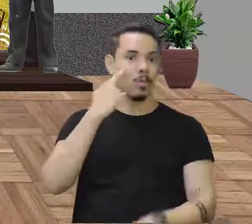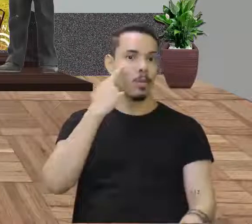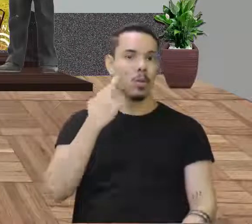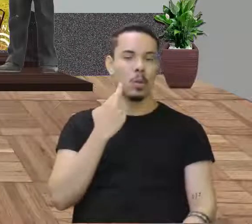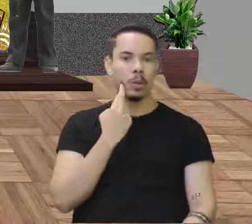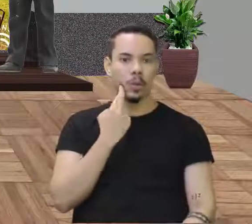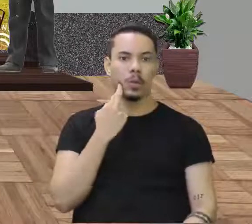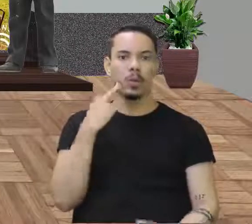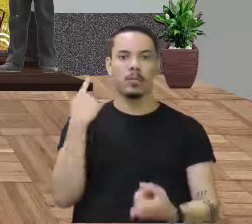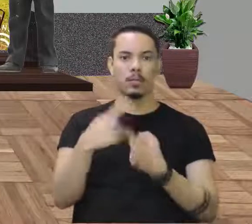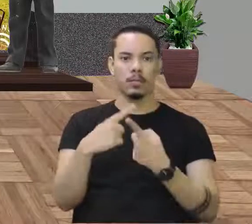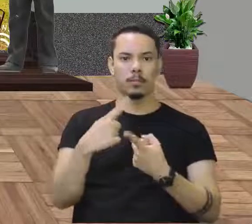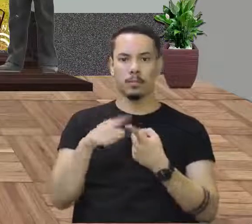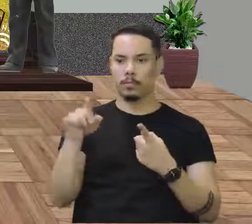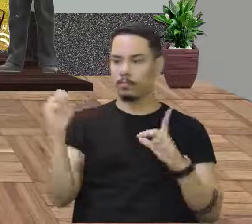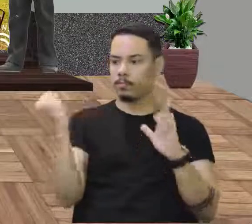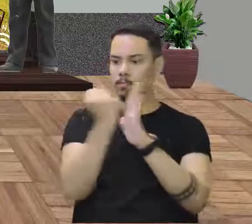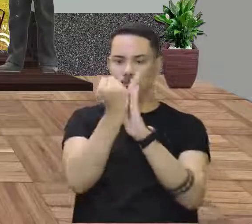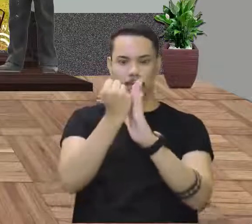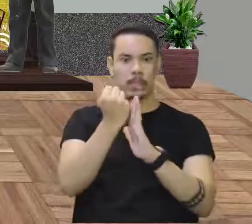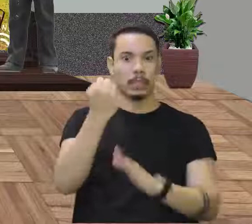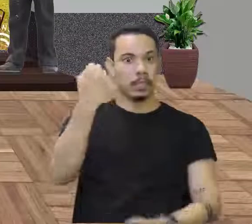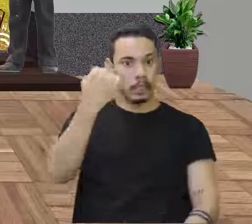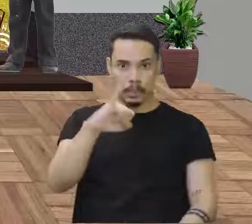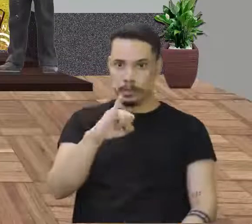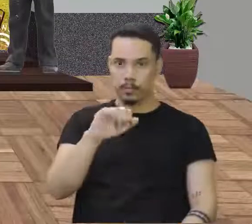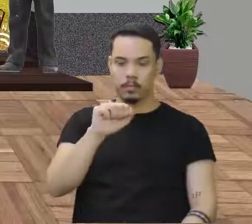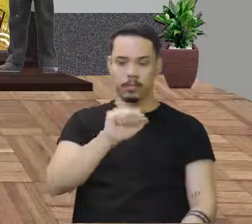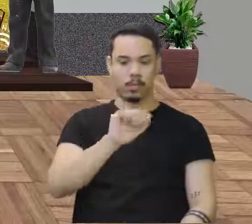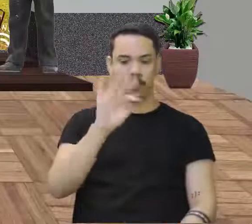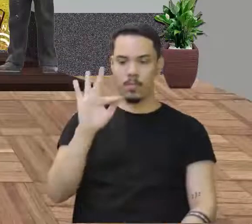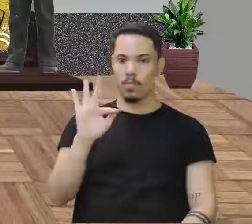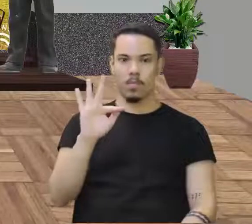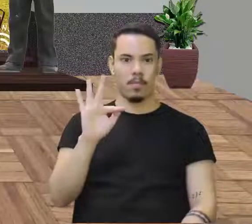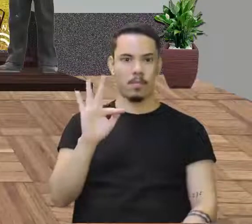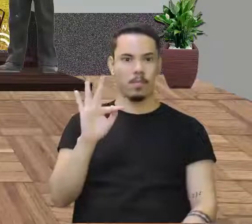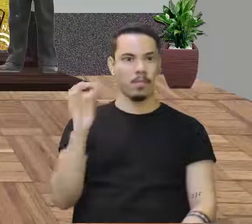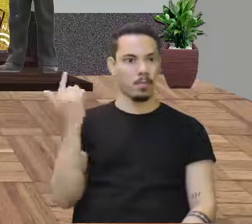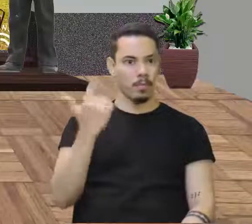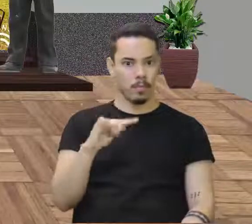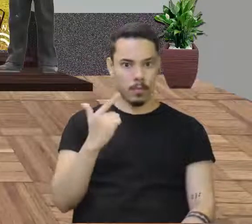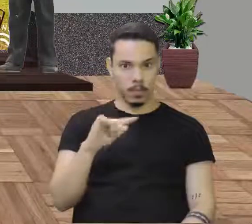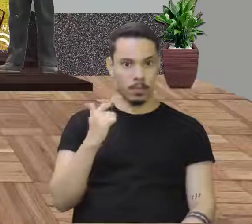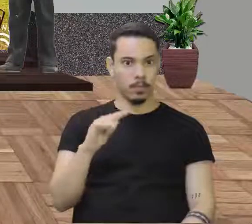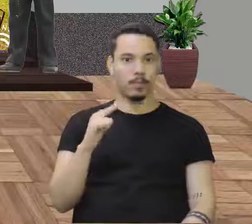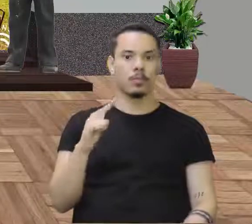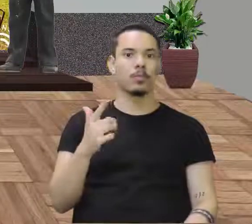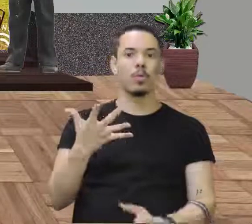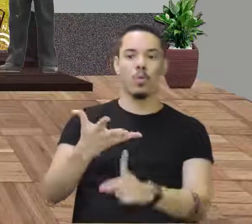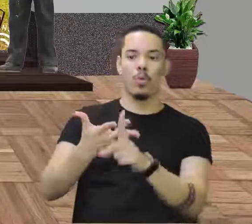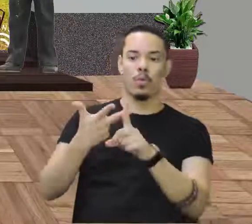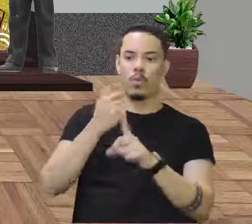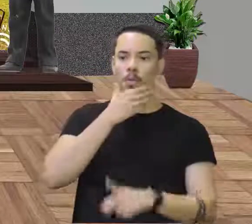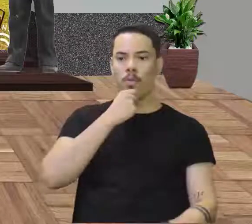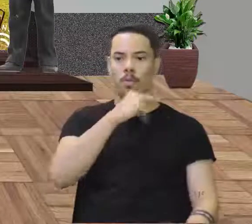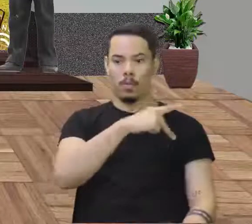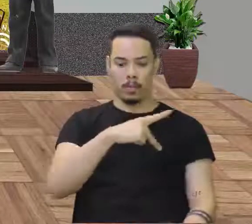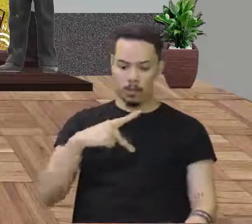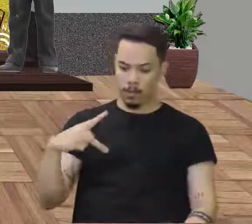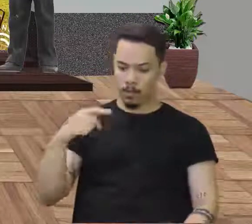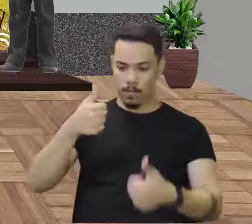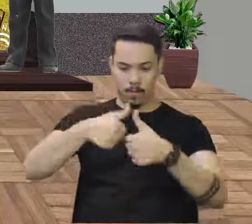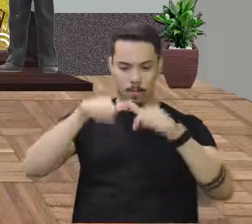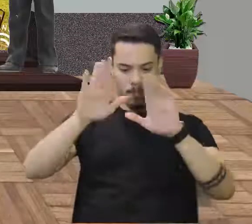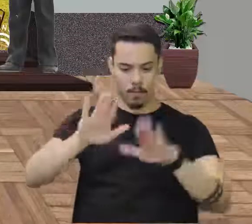Quiçá, se não fosse por Aloysio Ferreira, convencer até o presidente da República a